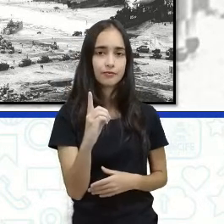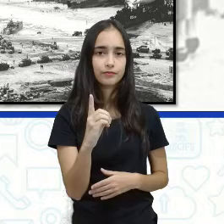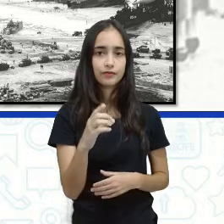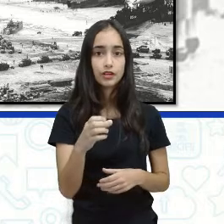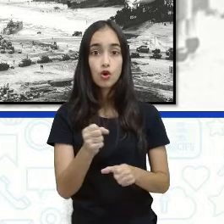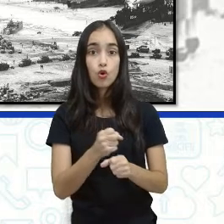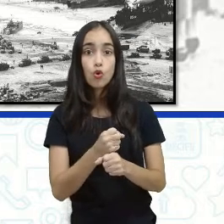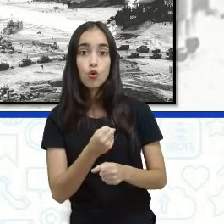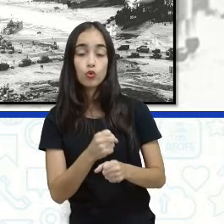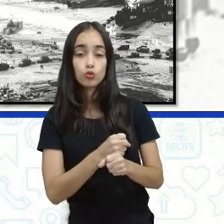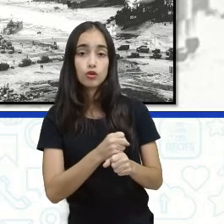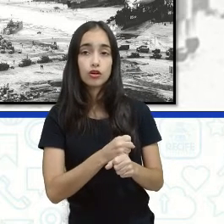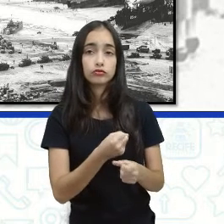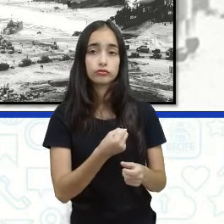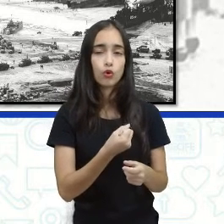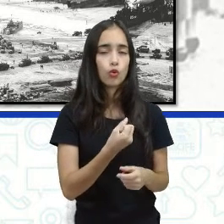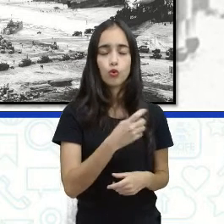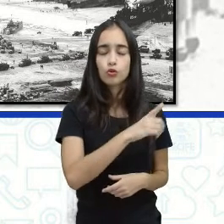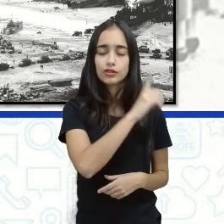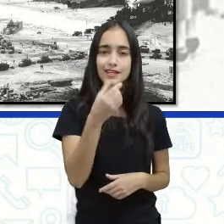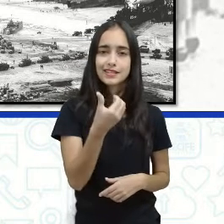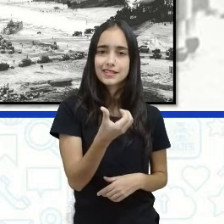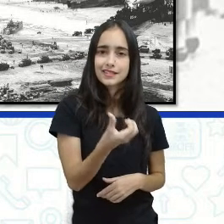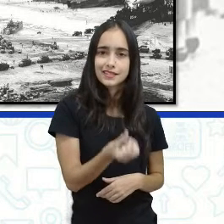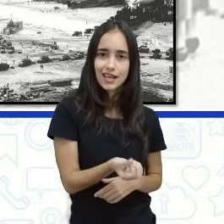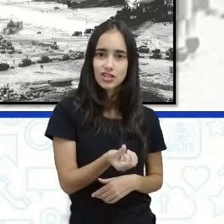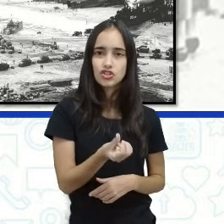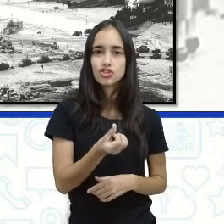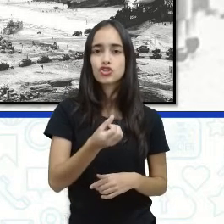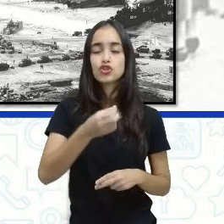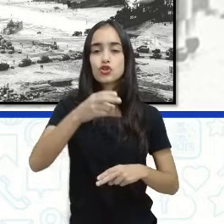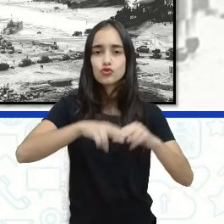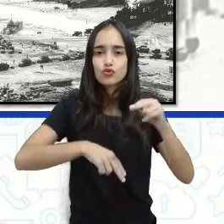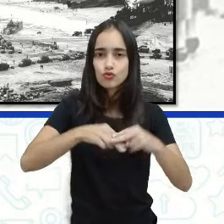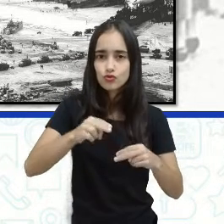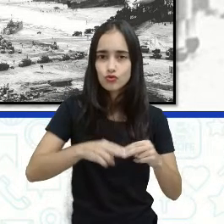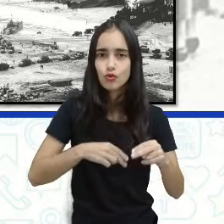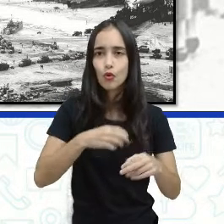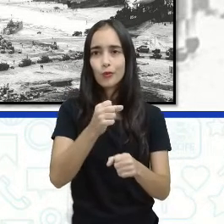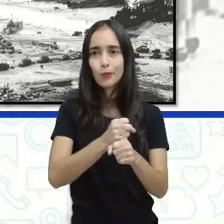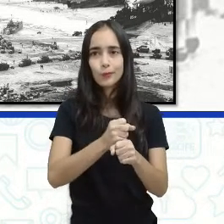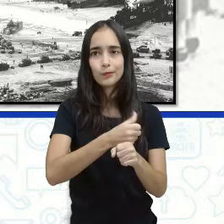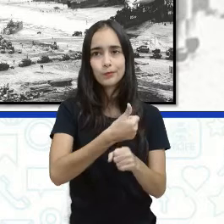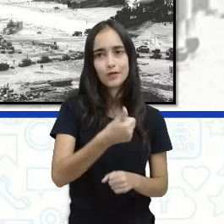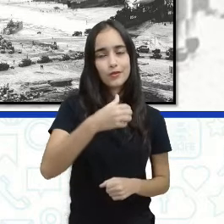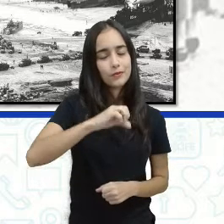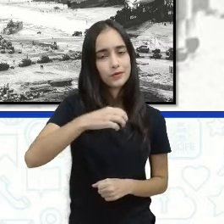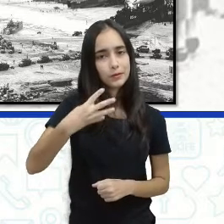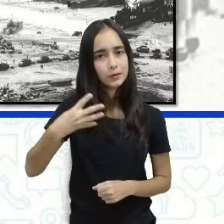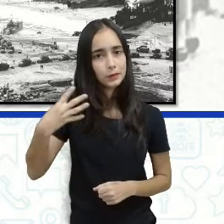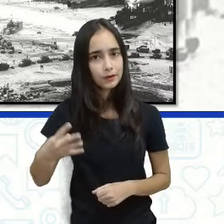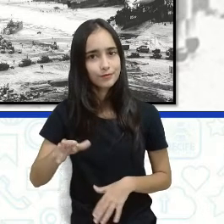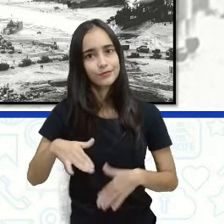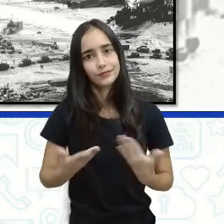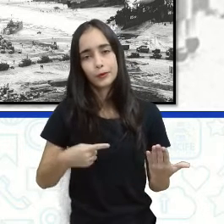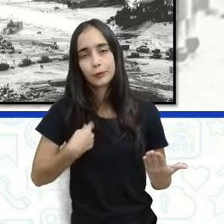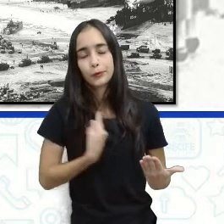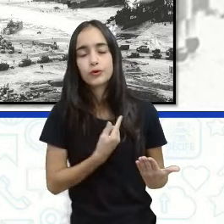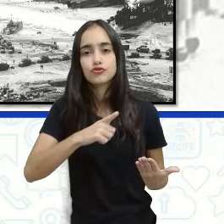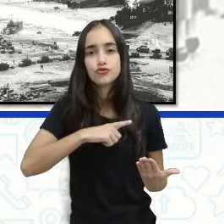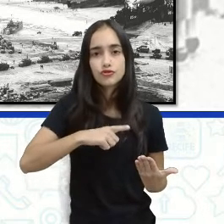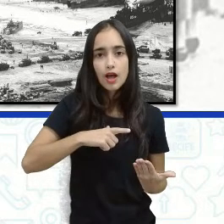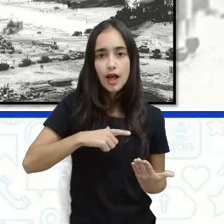de 1944, né, que foi o desembarque na região da Normandia. Então, a gente tem aí a maior